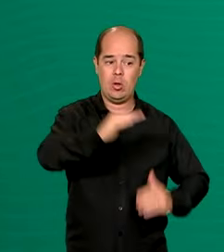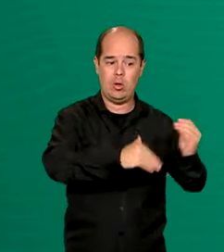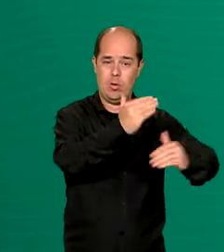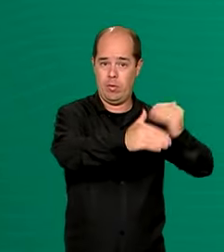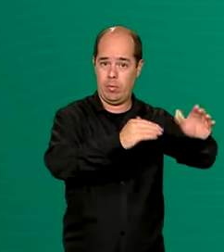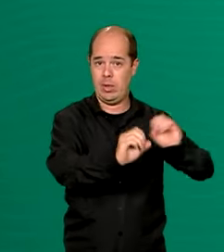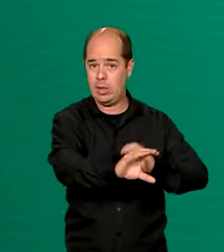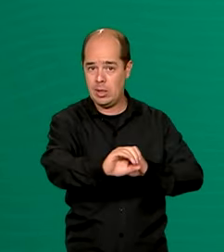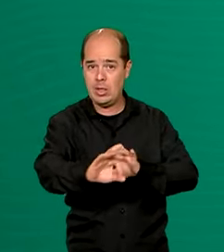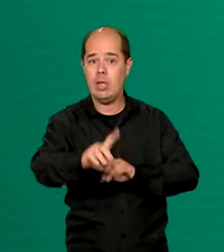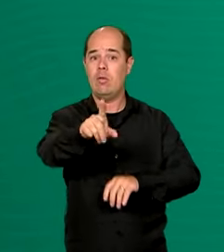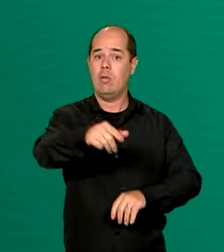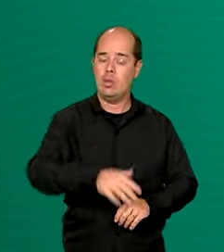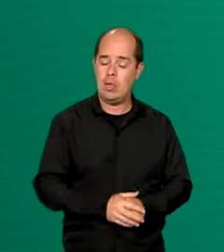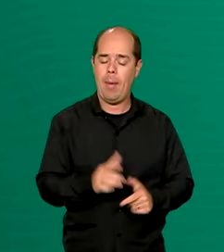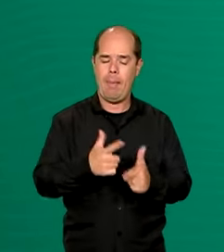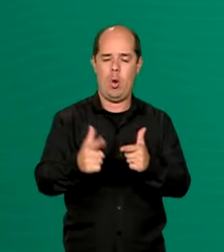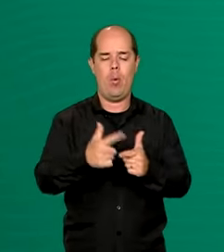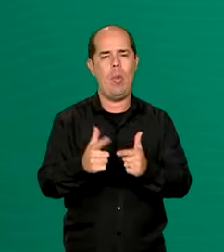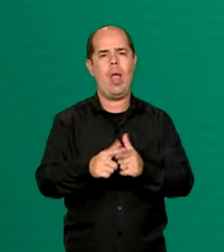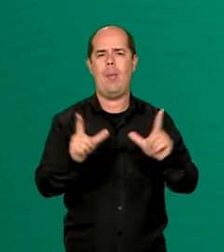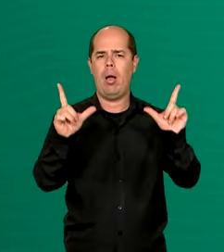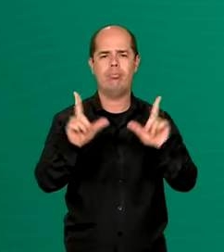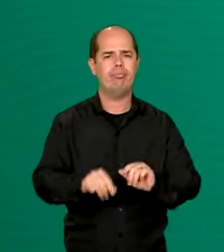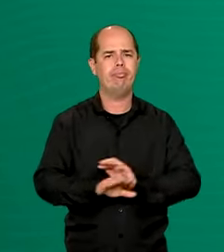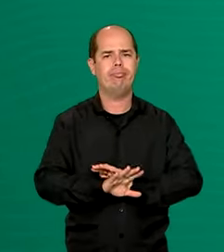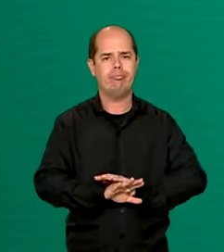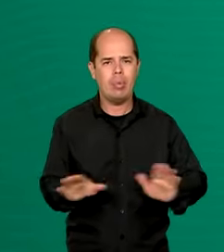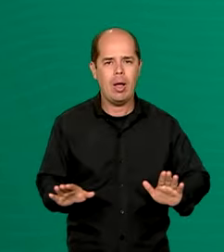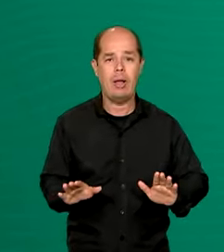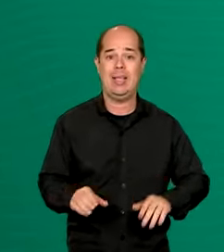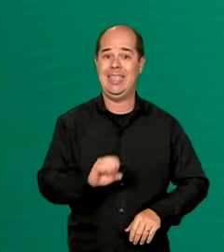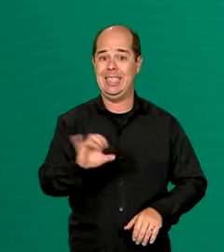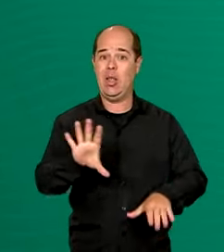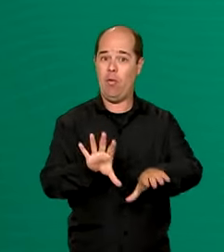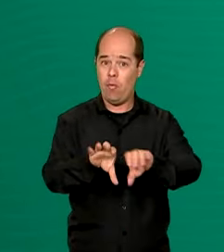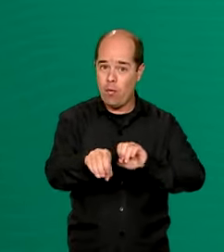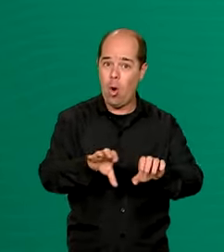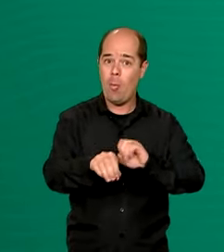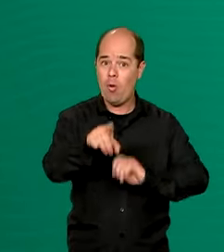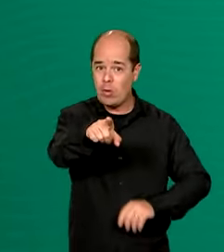problema e volta a estudar. Se você já se formou, você vai ter 100% de desconto, cara.